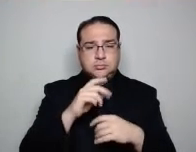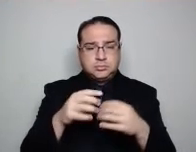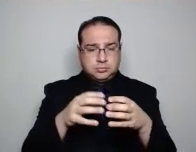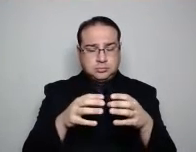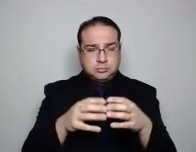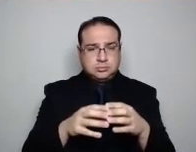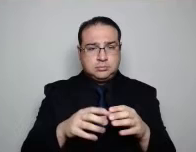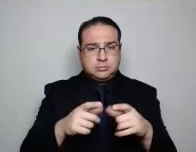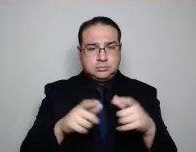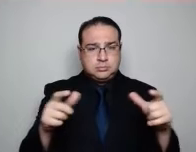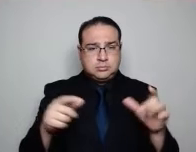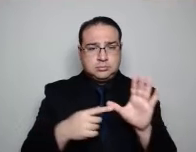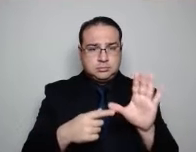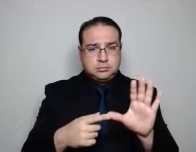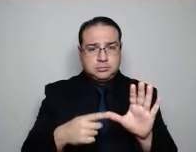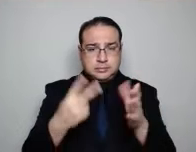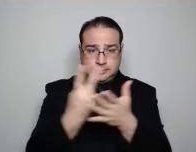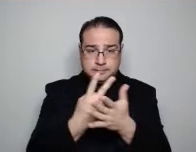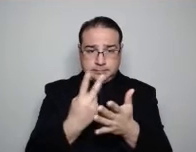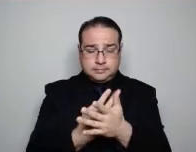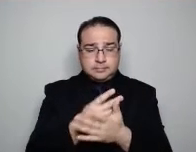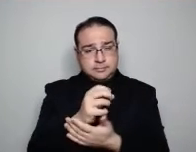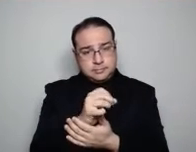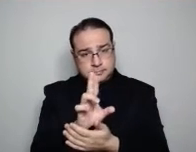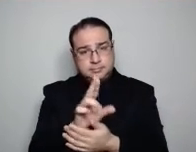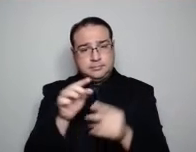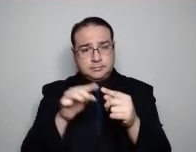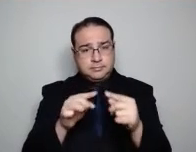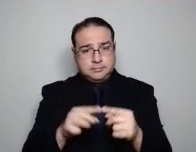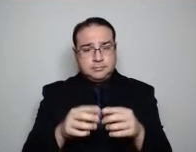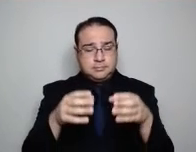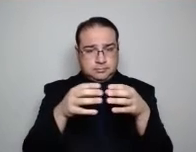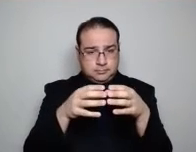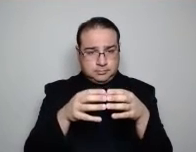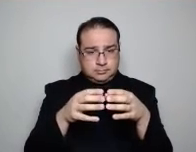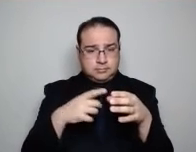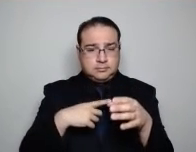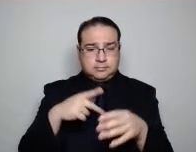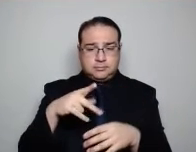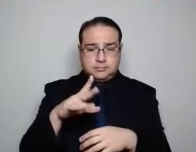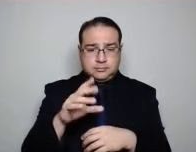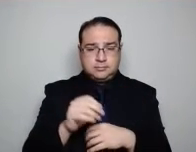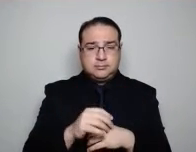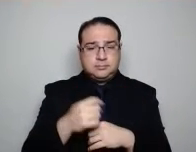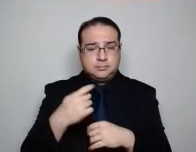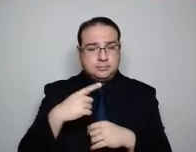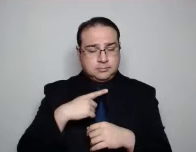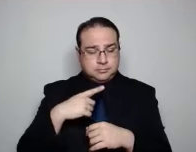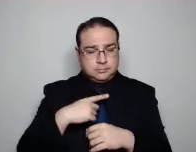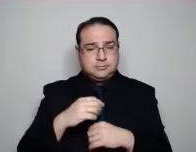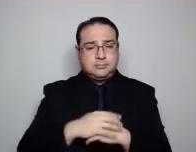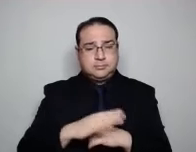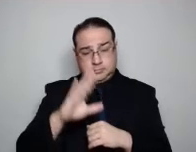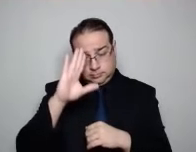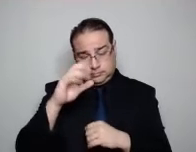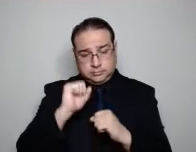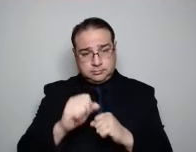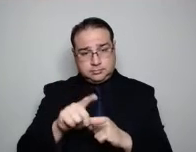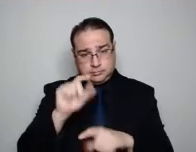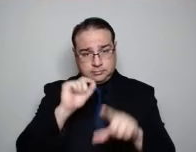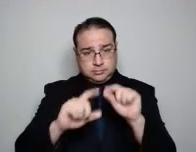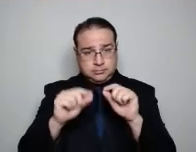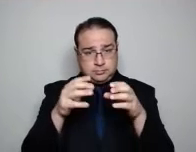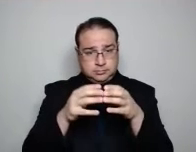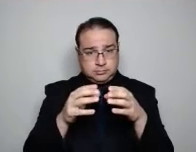declaração de inconstitucionalidade. Ou seja, o tribunal, no pleno, ele tem competência privativa, ele pode delegar para uma